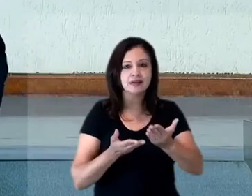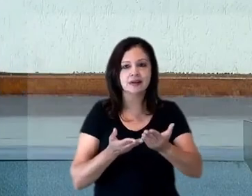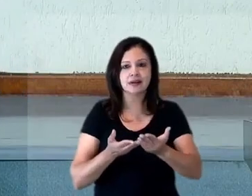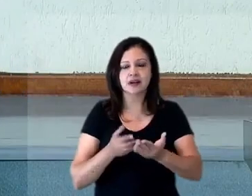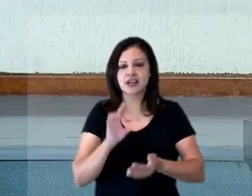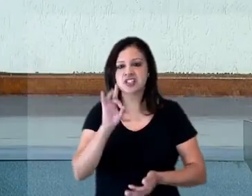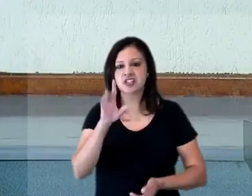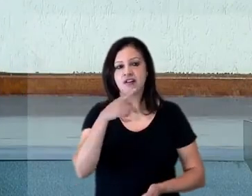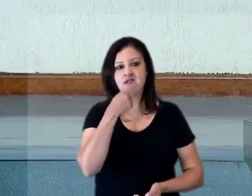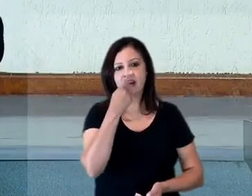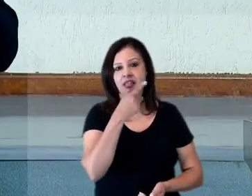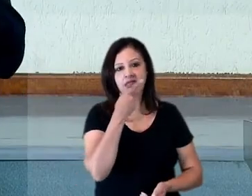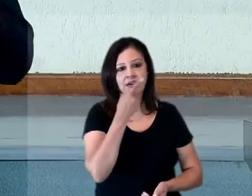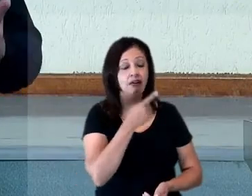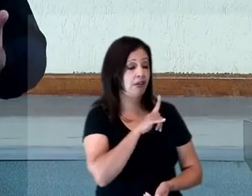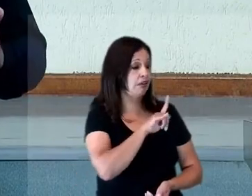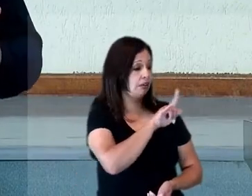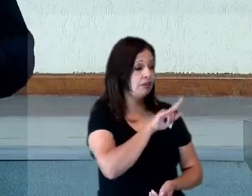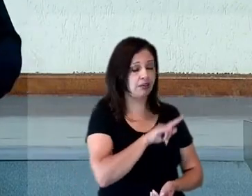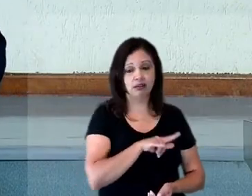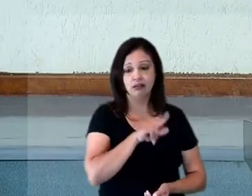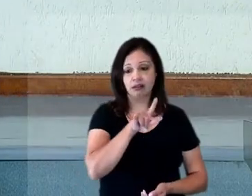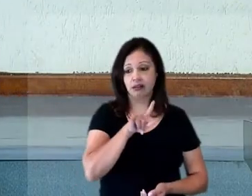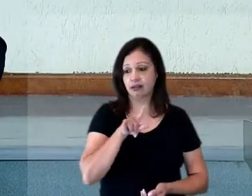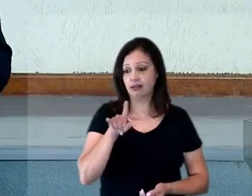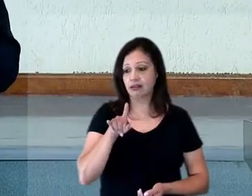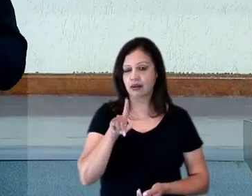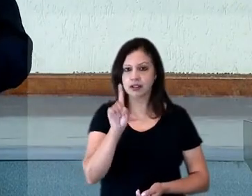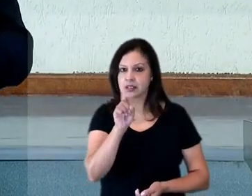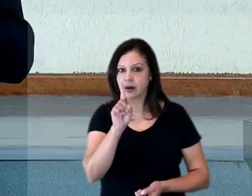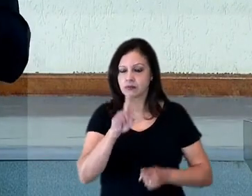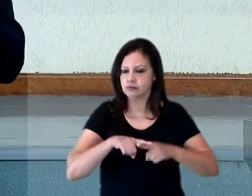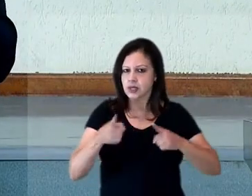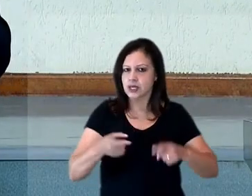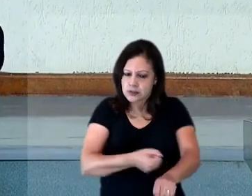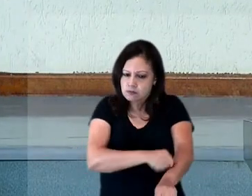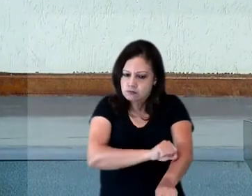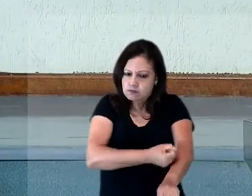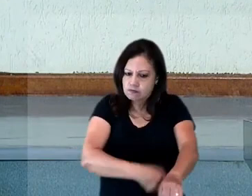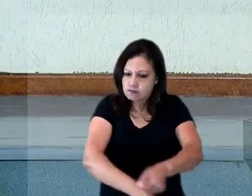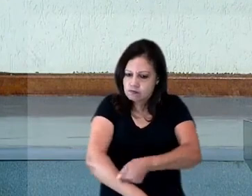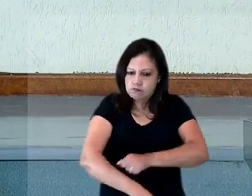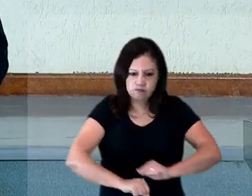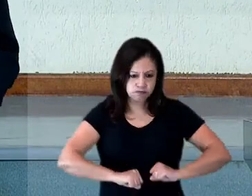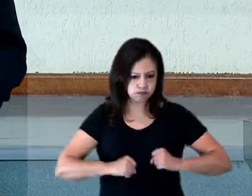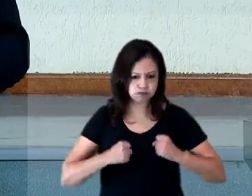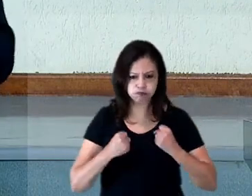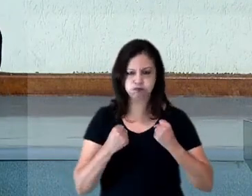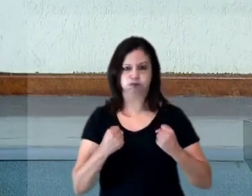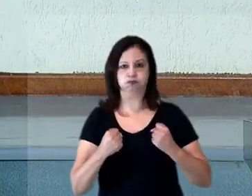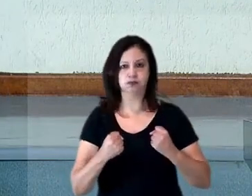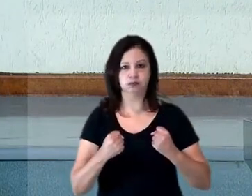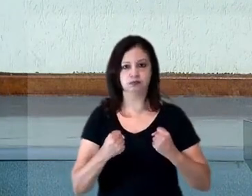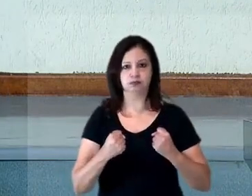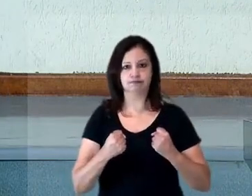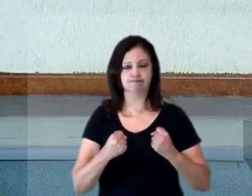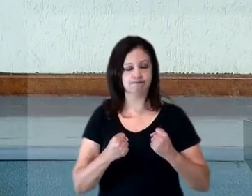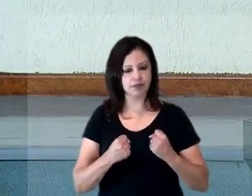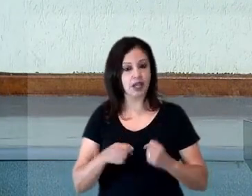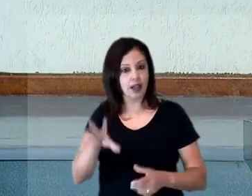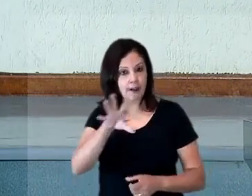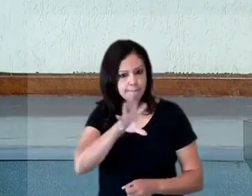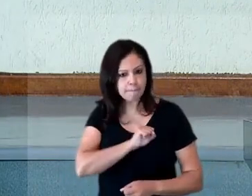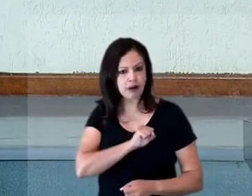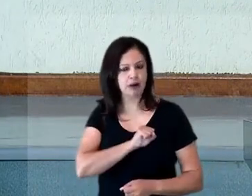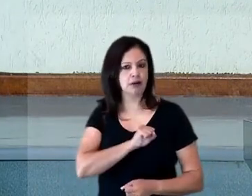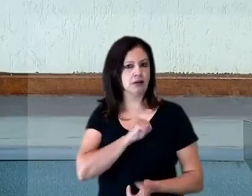fora, não é amar por amar, mas se dedicar para que isso de fato aconteça. É uma